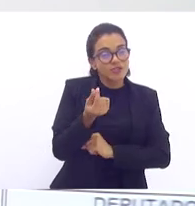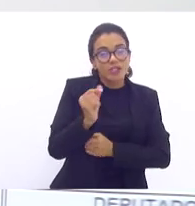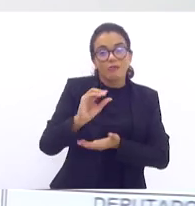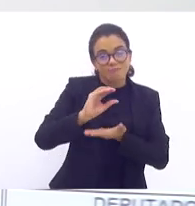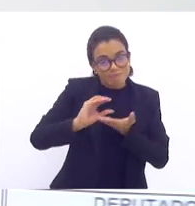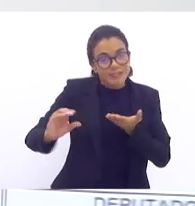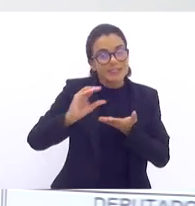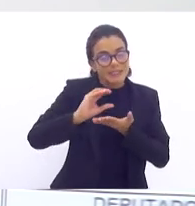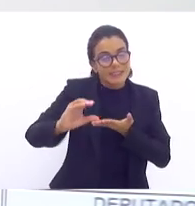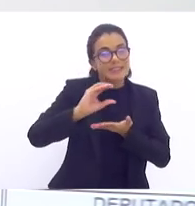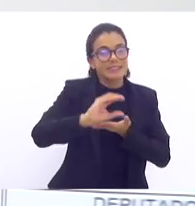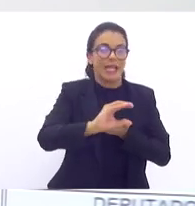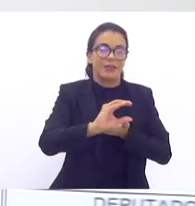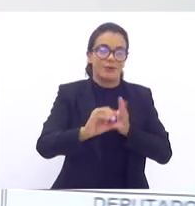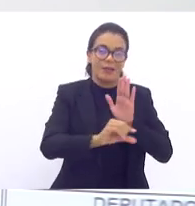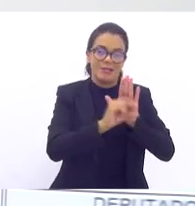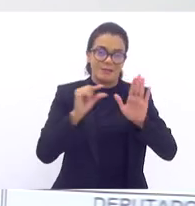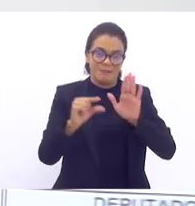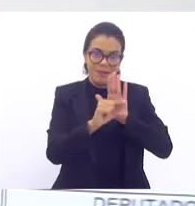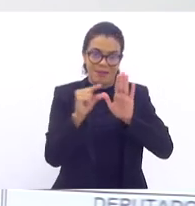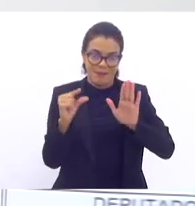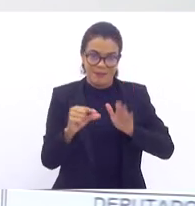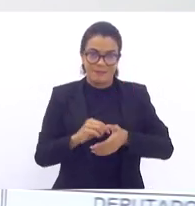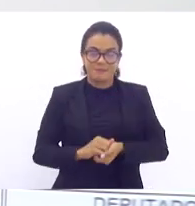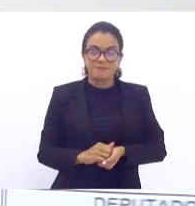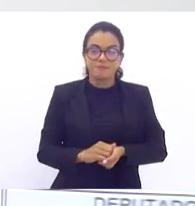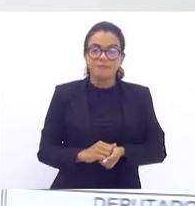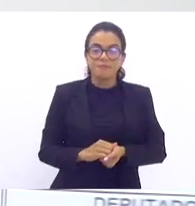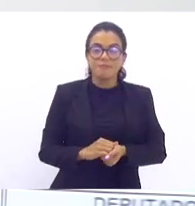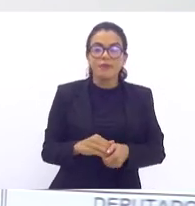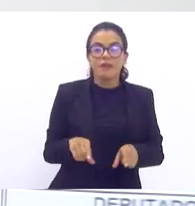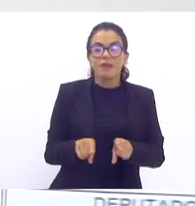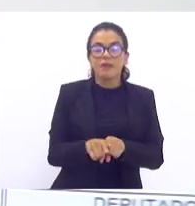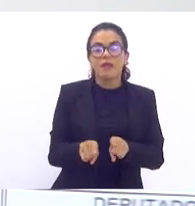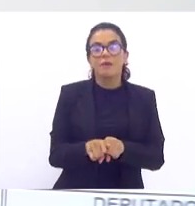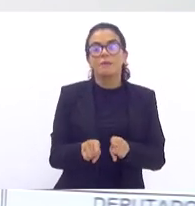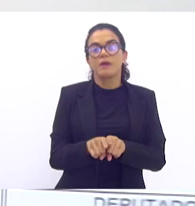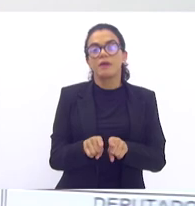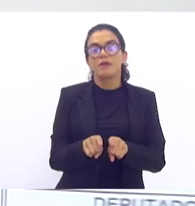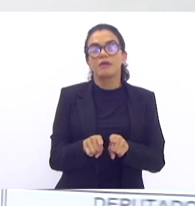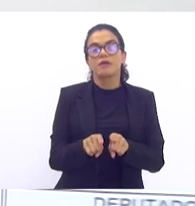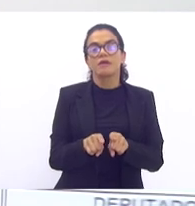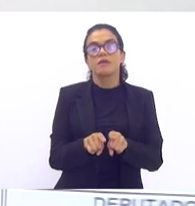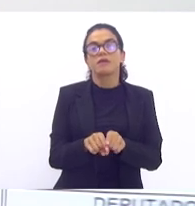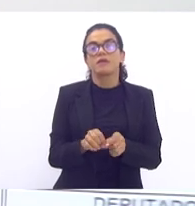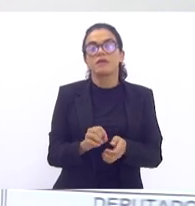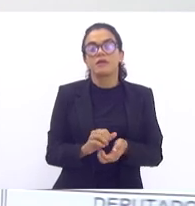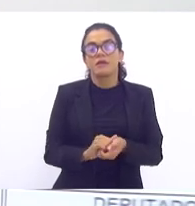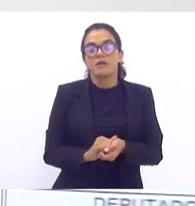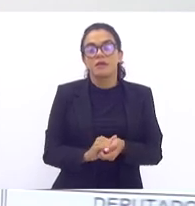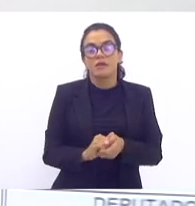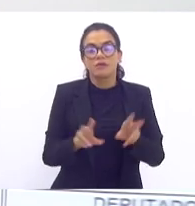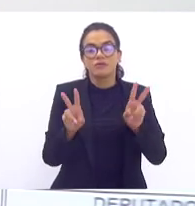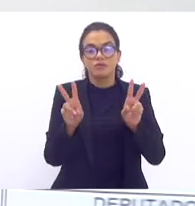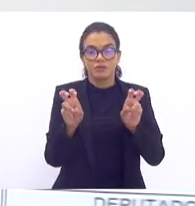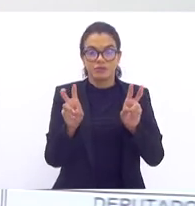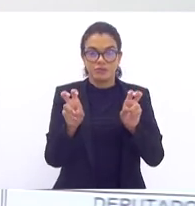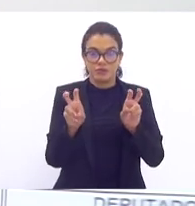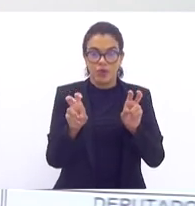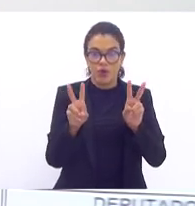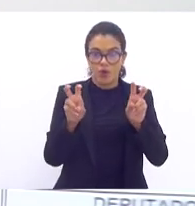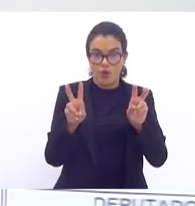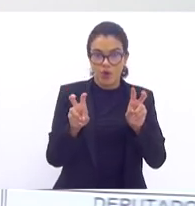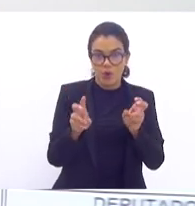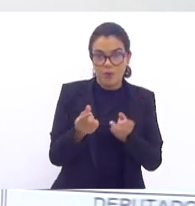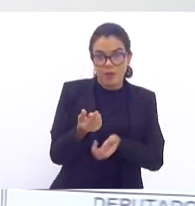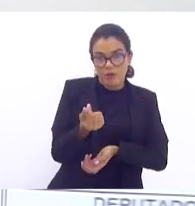emendas e eu esqueci de falar na minha fala Inicial na questão do custeio